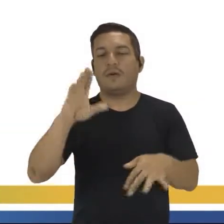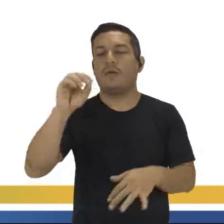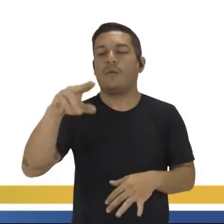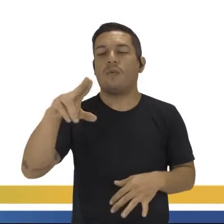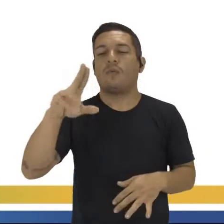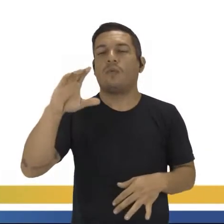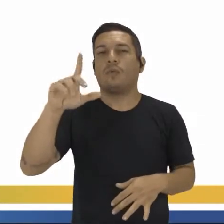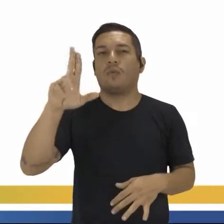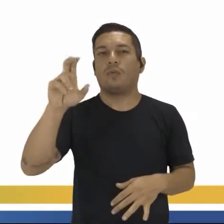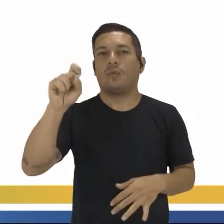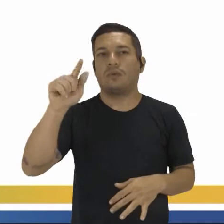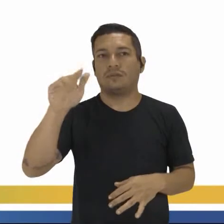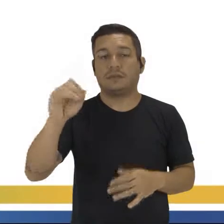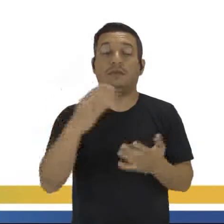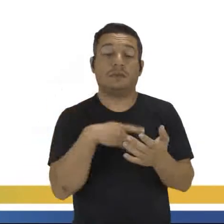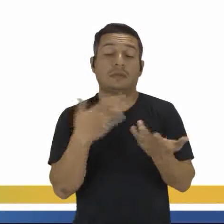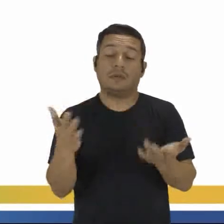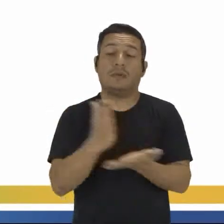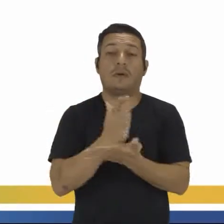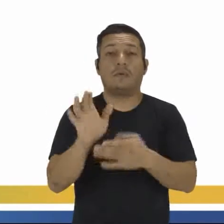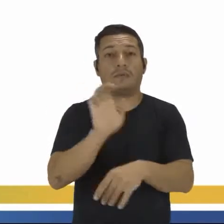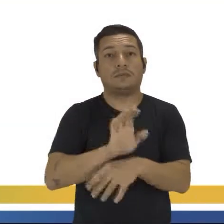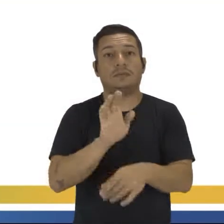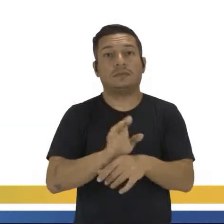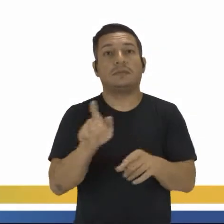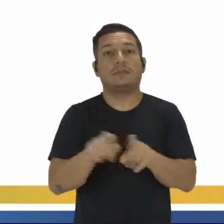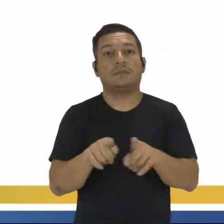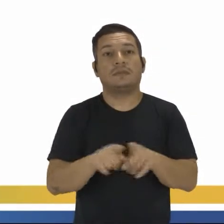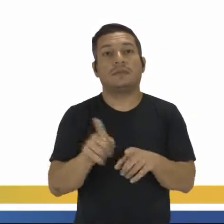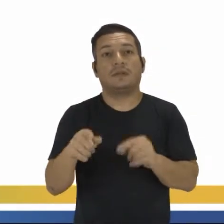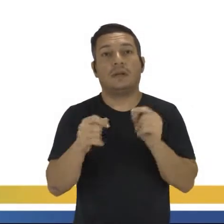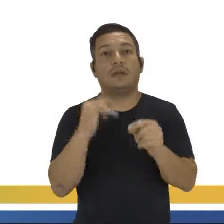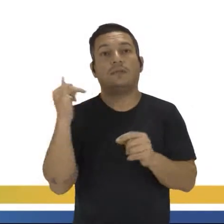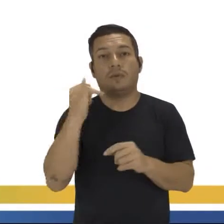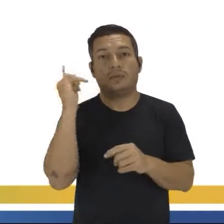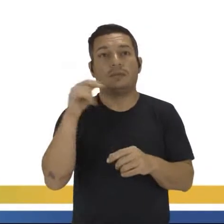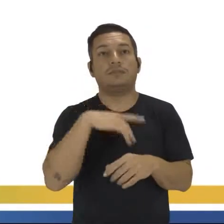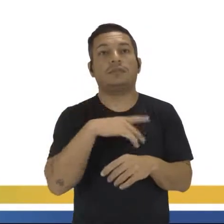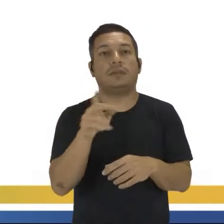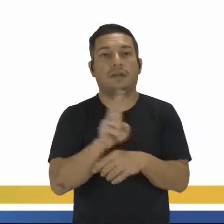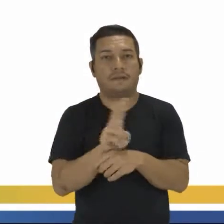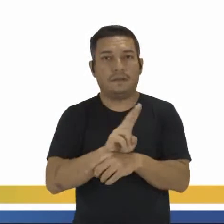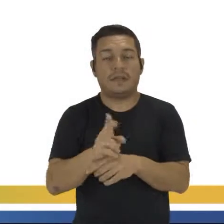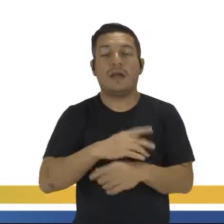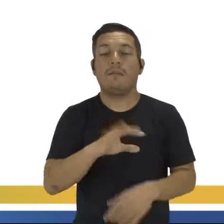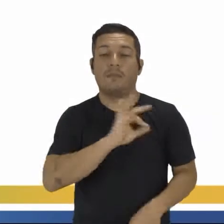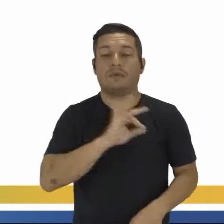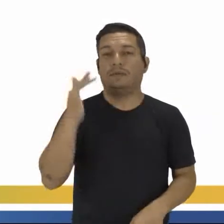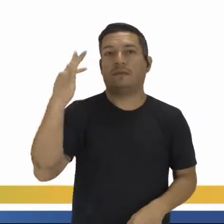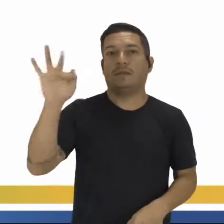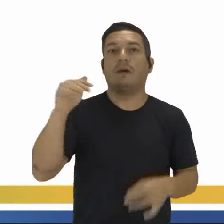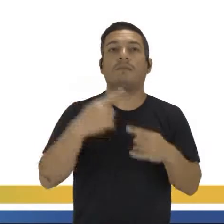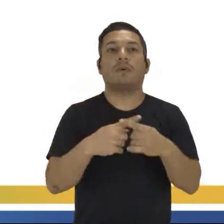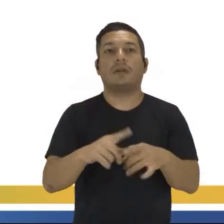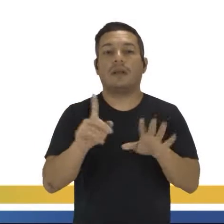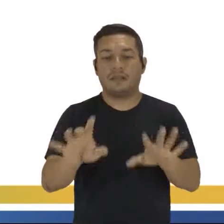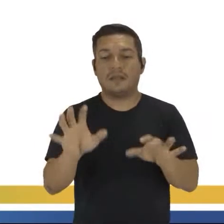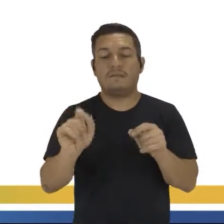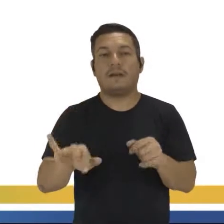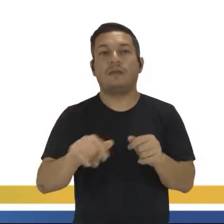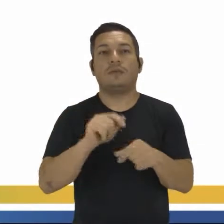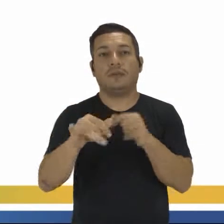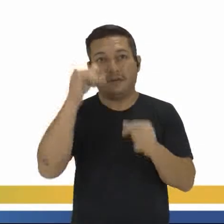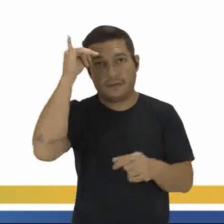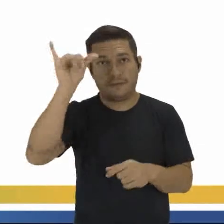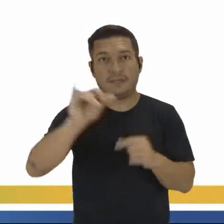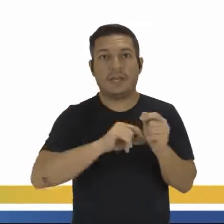bem da verdade, em alguns estados é premente a atuação investigativa da Polícia Federal, pois só assim se impedirá a deturpação